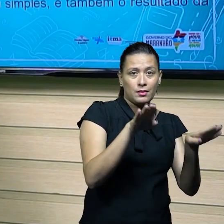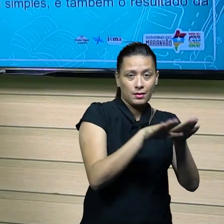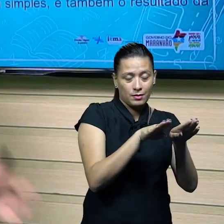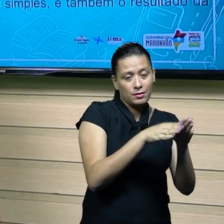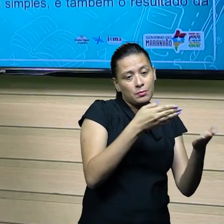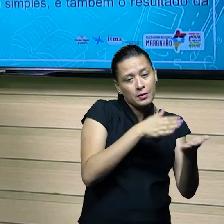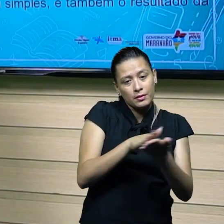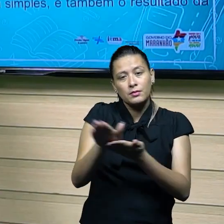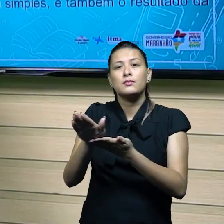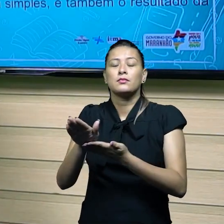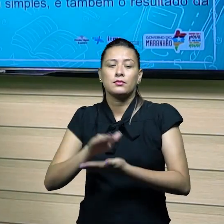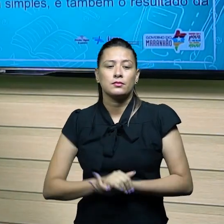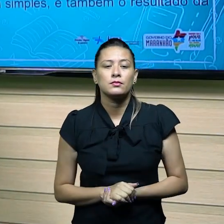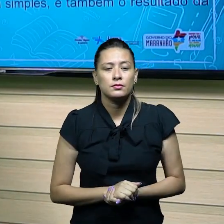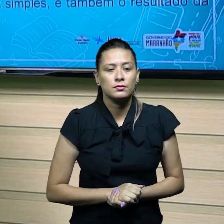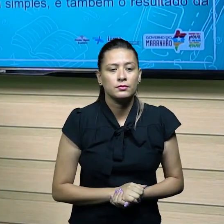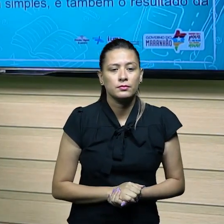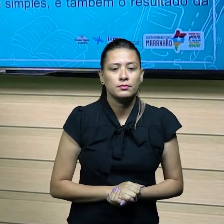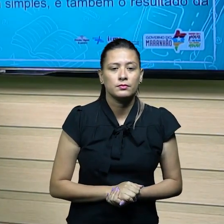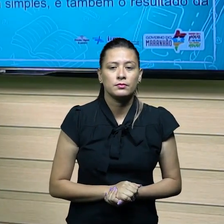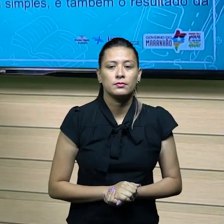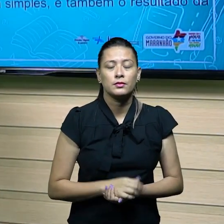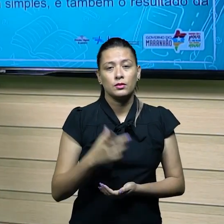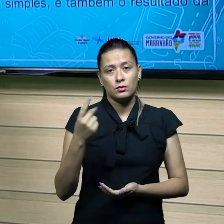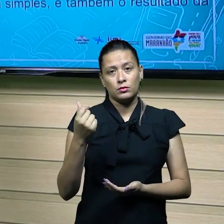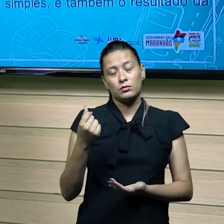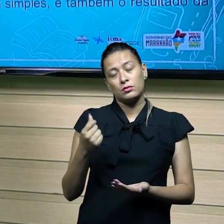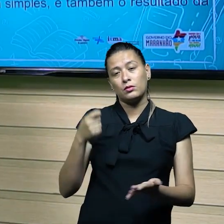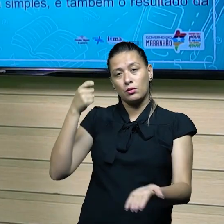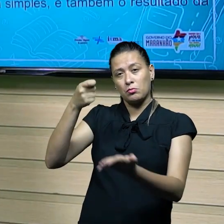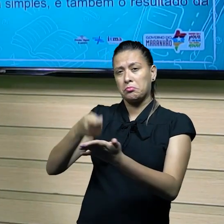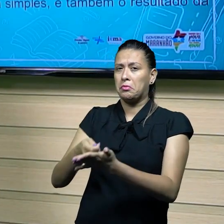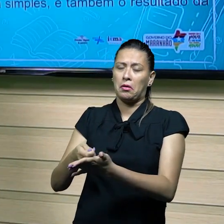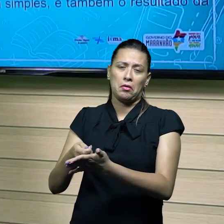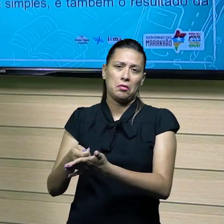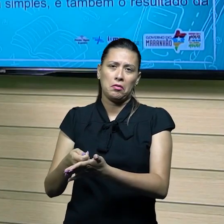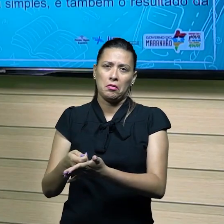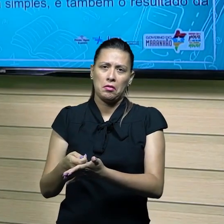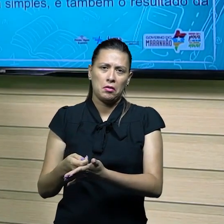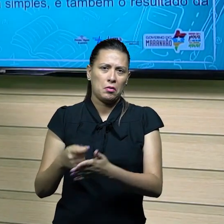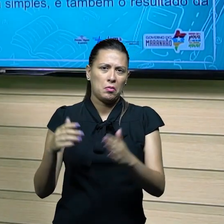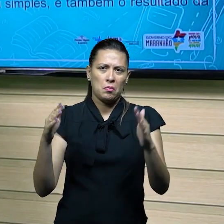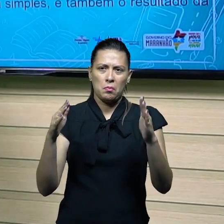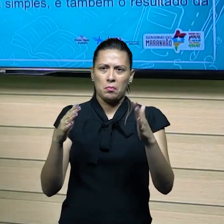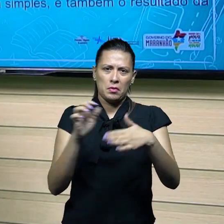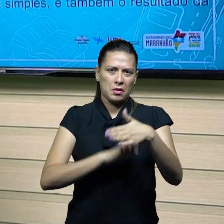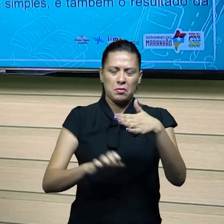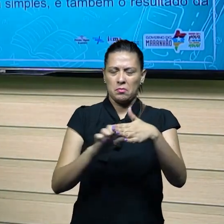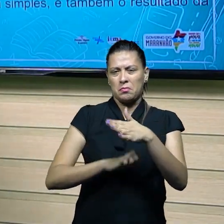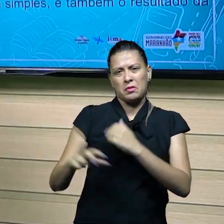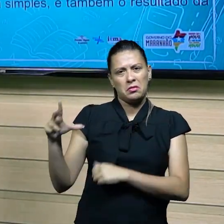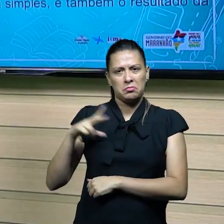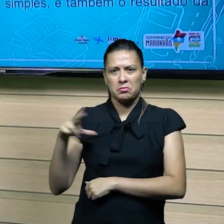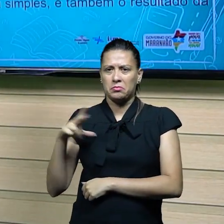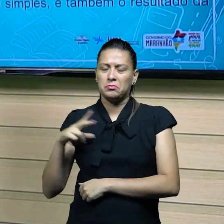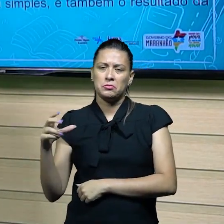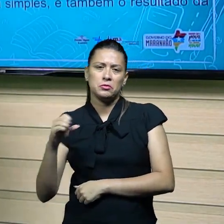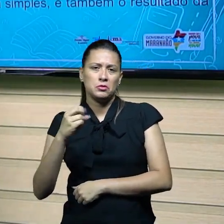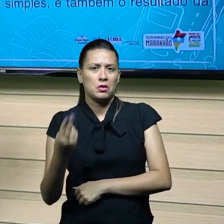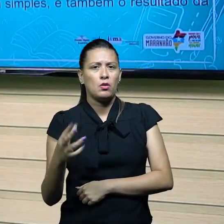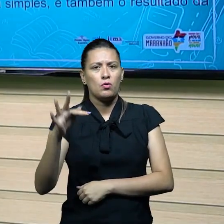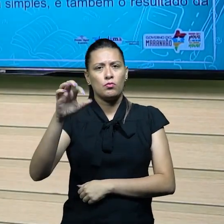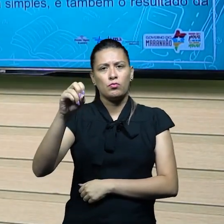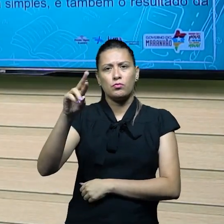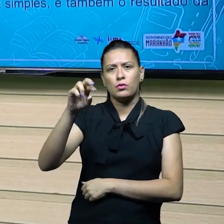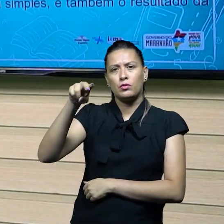algum terceirizado, para algum fornecedor, pagamentos de funcionários. Então, saídas é o que? É o que sai da minha empresa e o lucro vai ser exatamente o que entra.